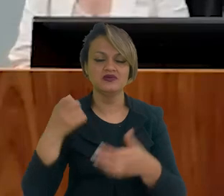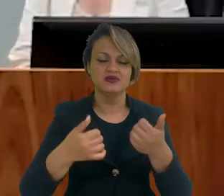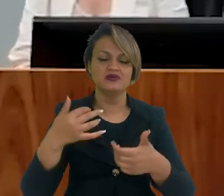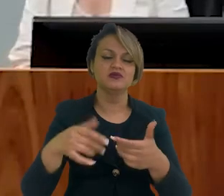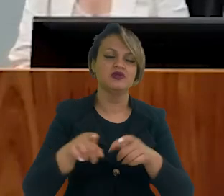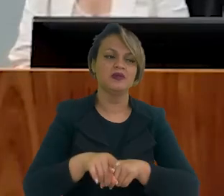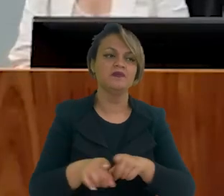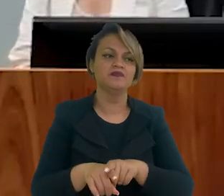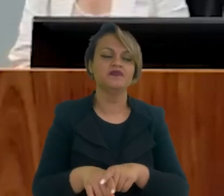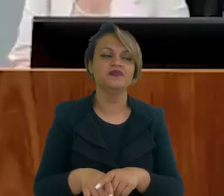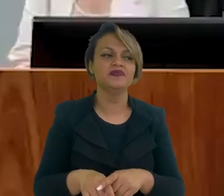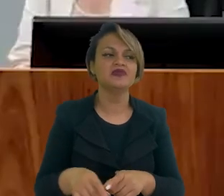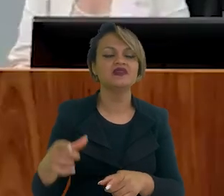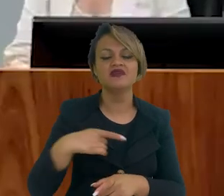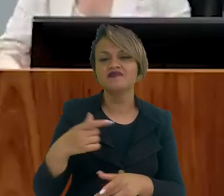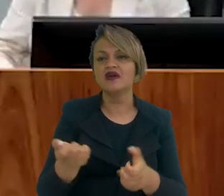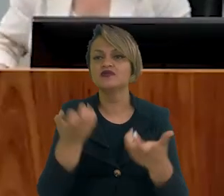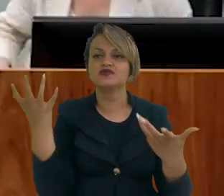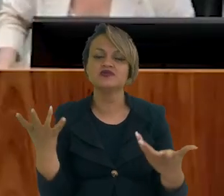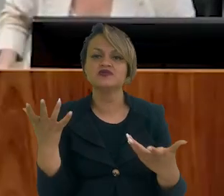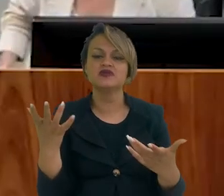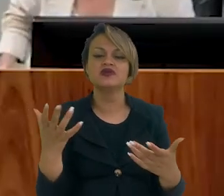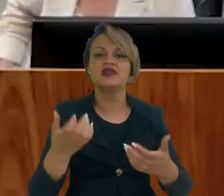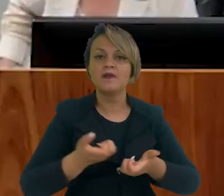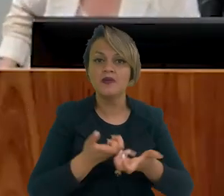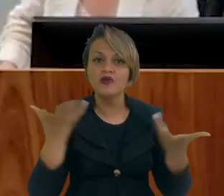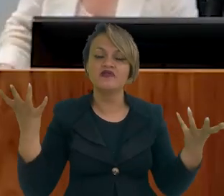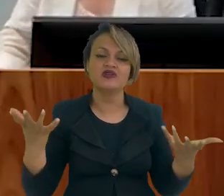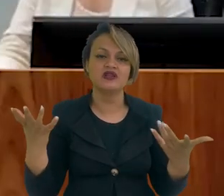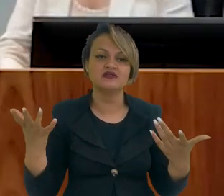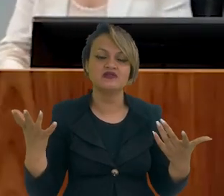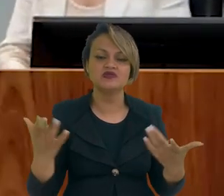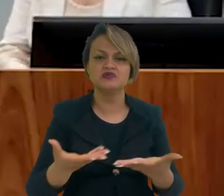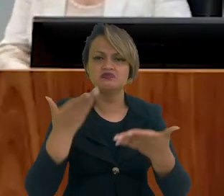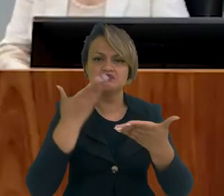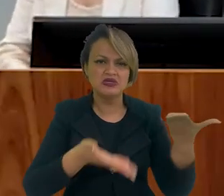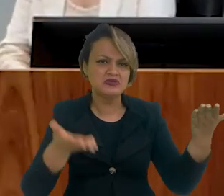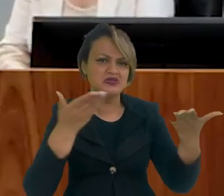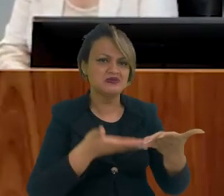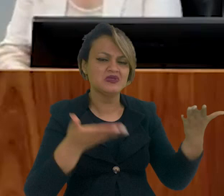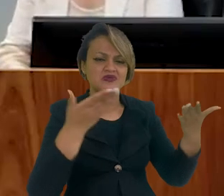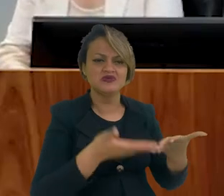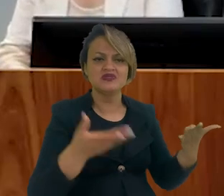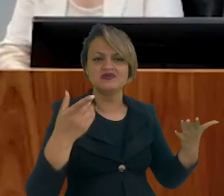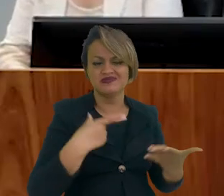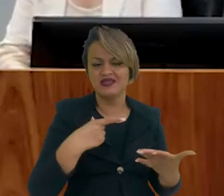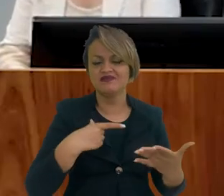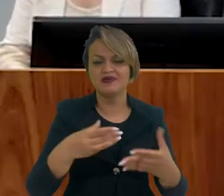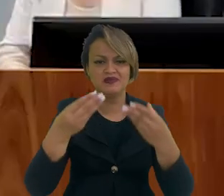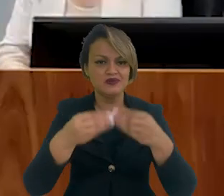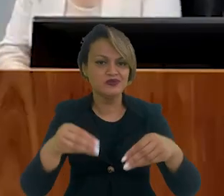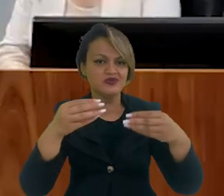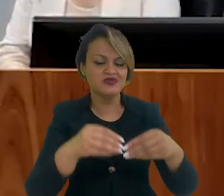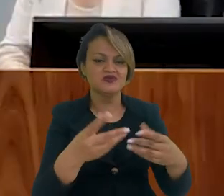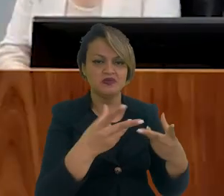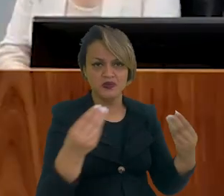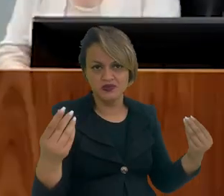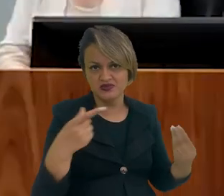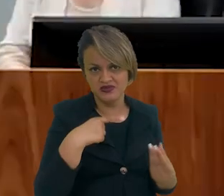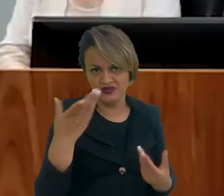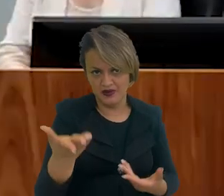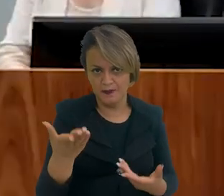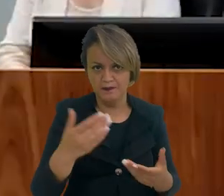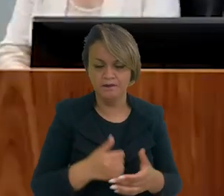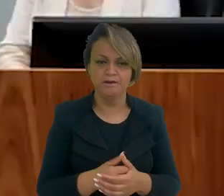Rodrigo também mencionou que é a enormidade de proliferação né